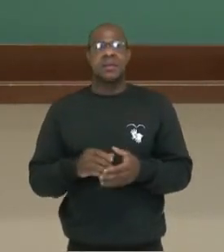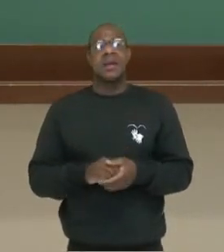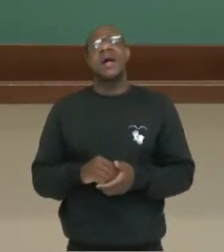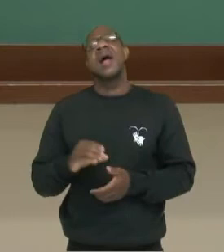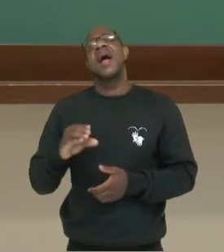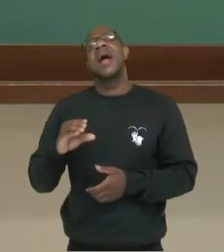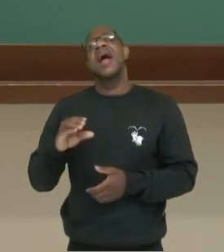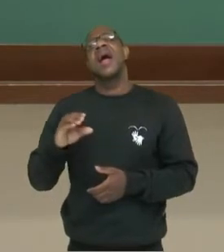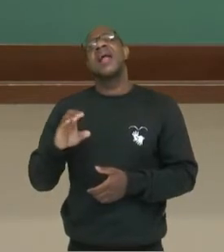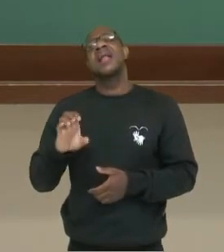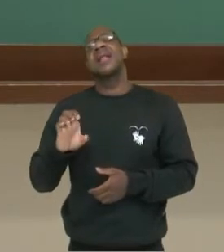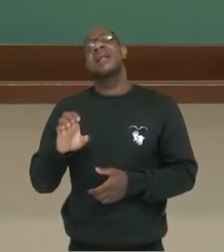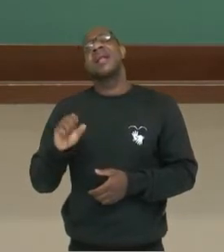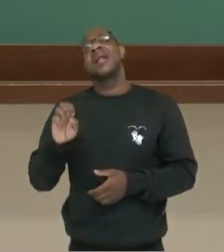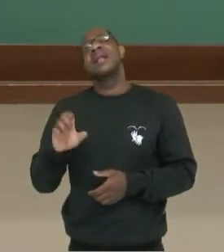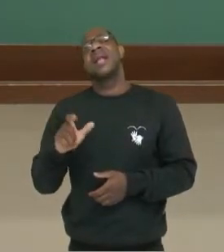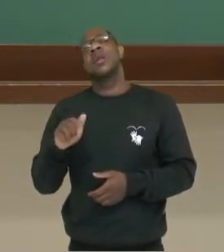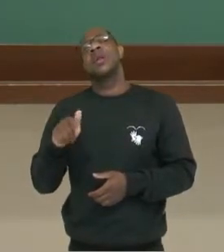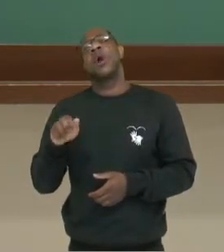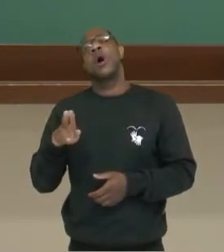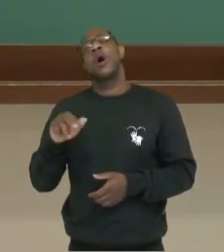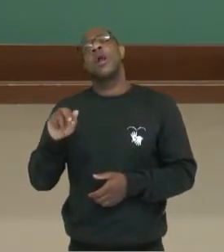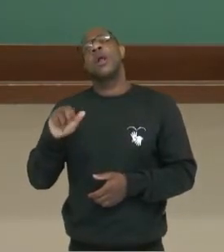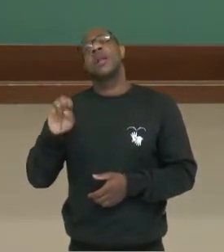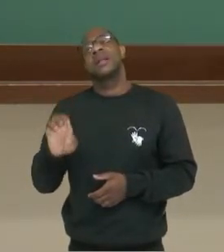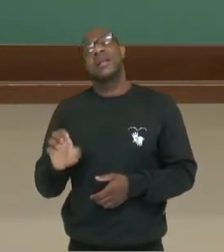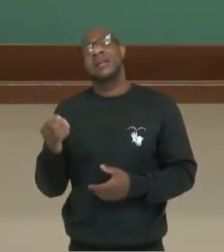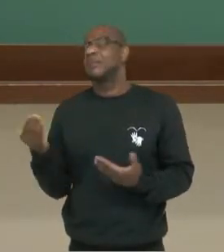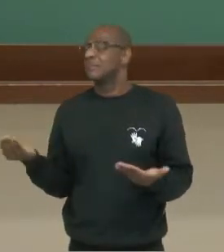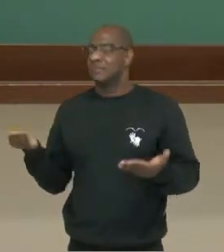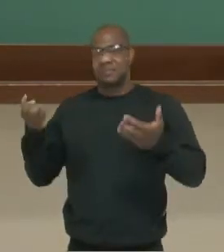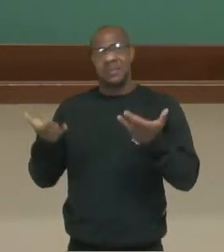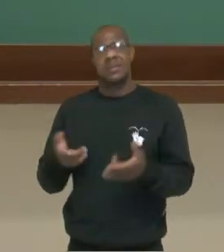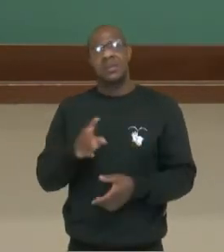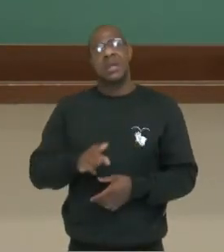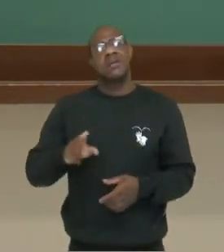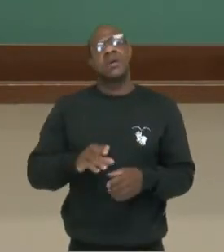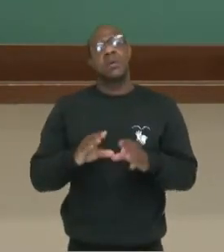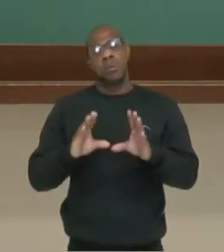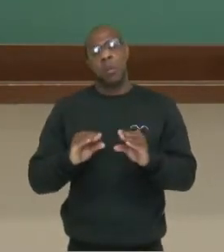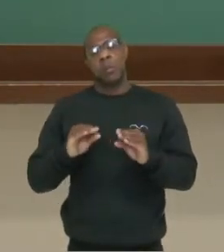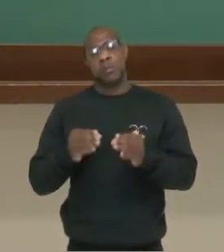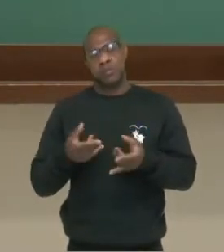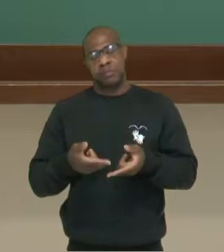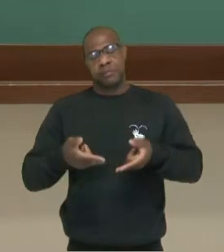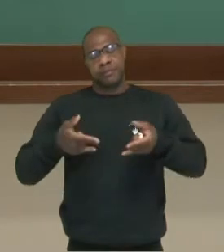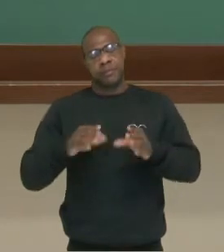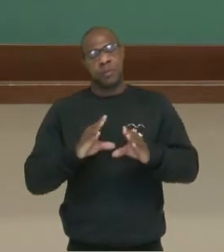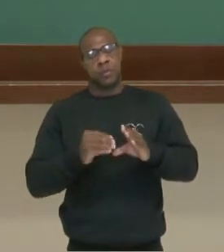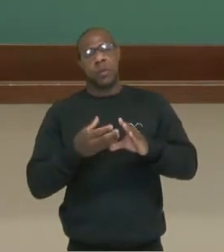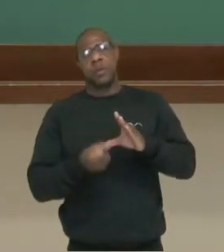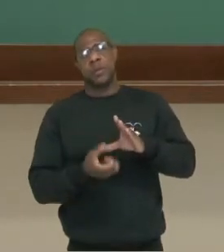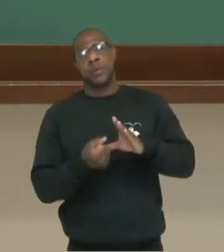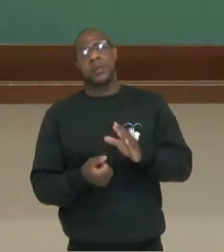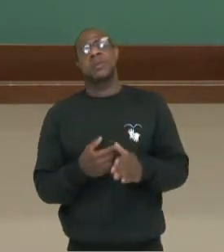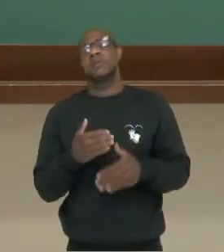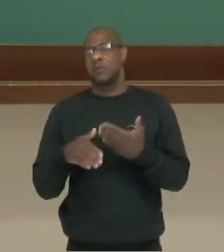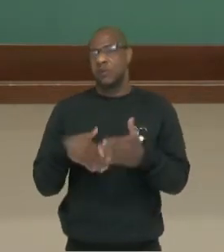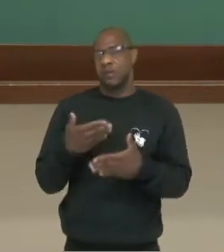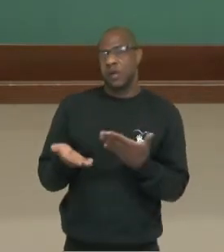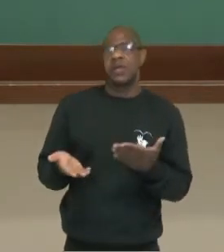mais o sangue do que os tecidos que eram comumente usados na época. Então, elas desenvolveram esse